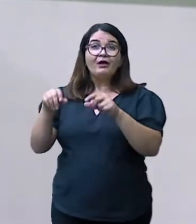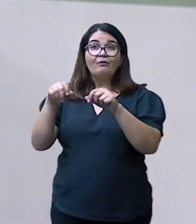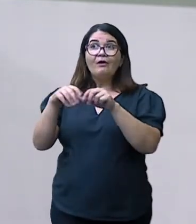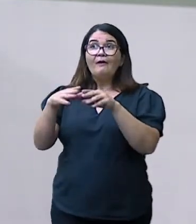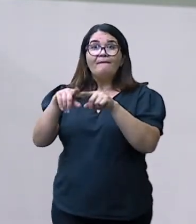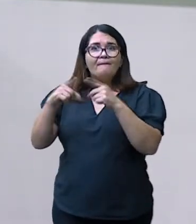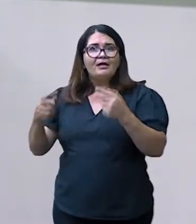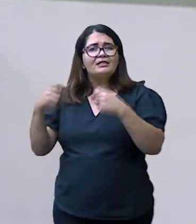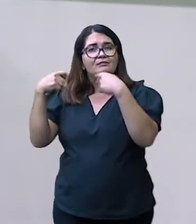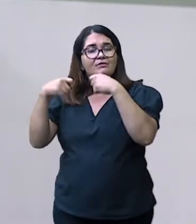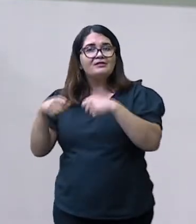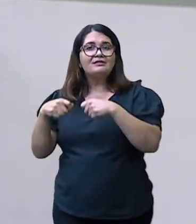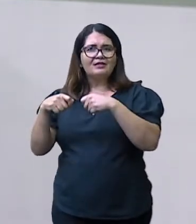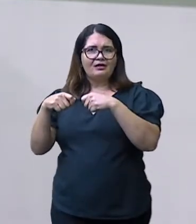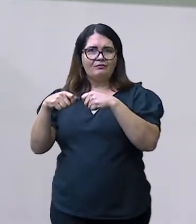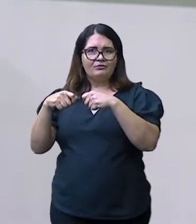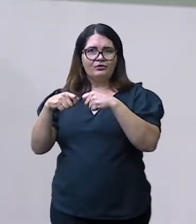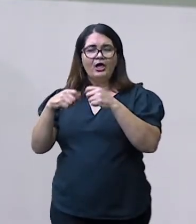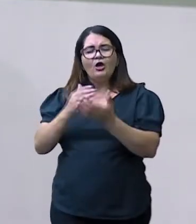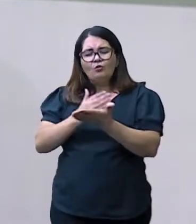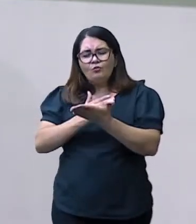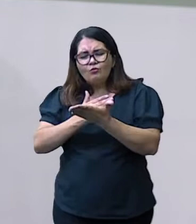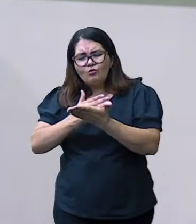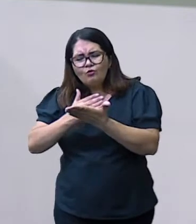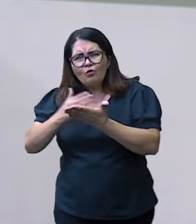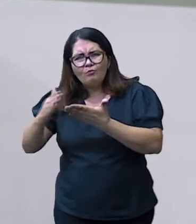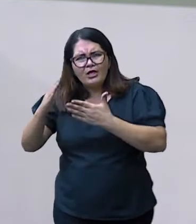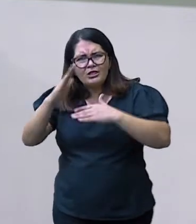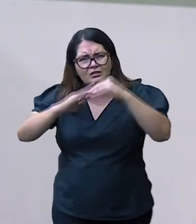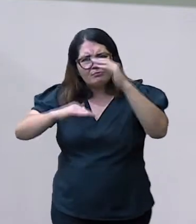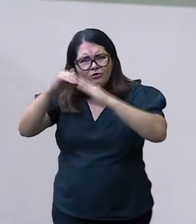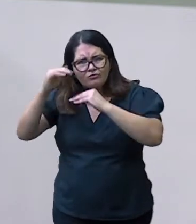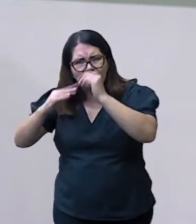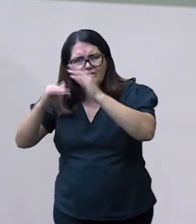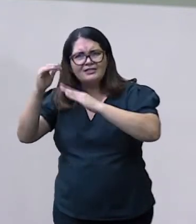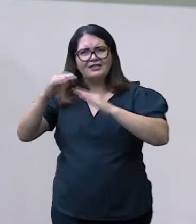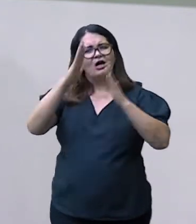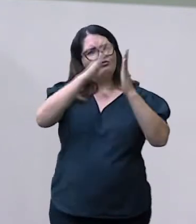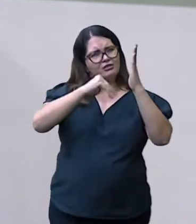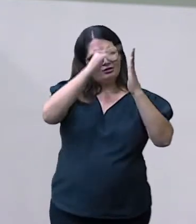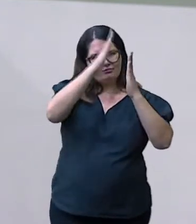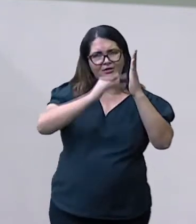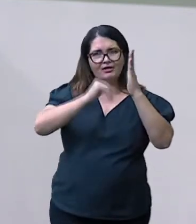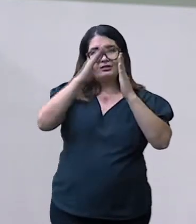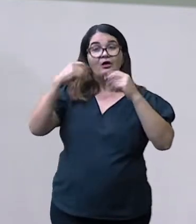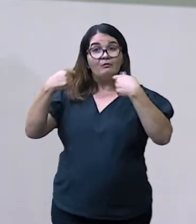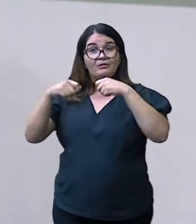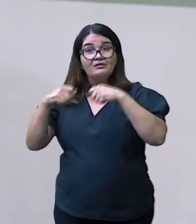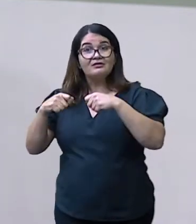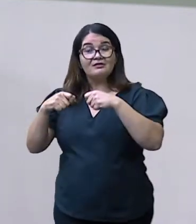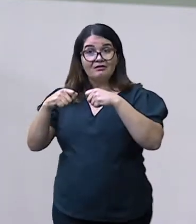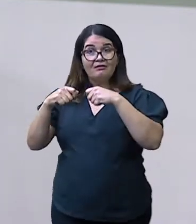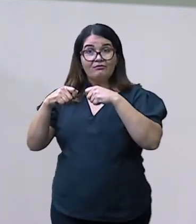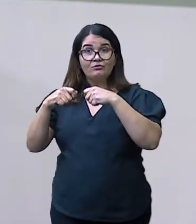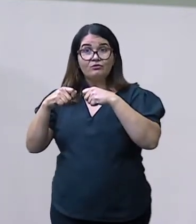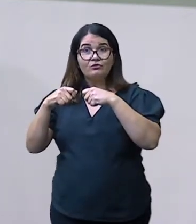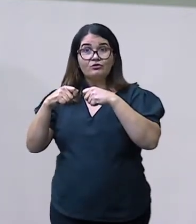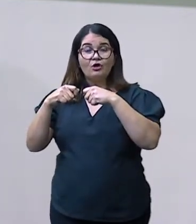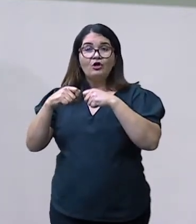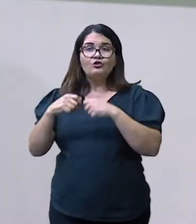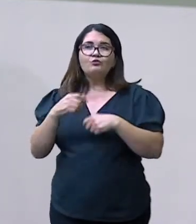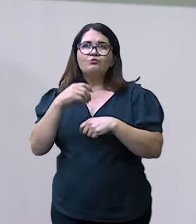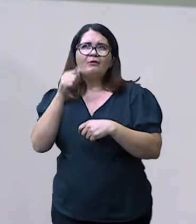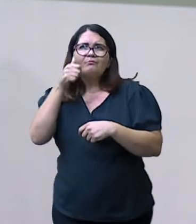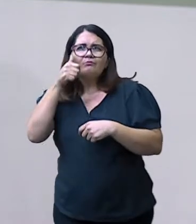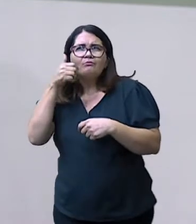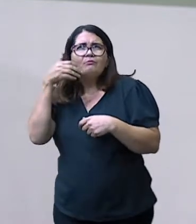um crítico de arte fazer uma apresentação do artista, mesmo se a obra não fosse boa, ele tinha que